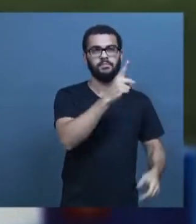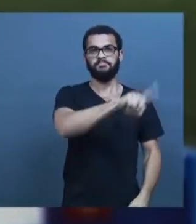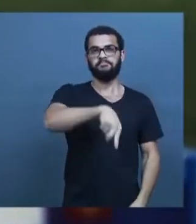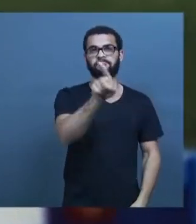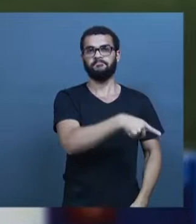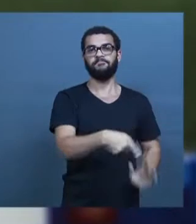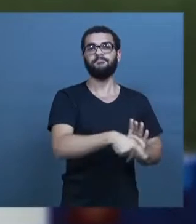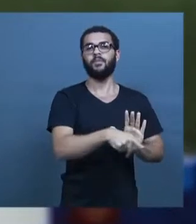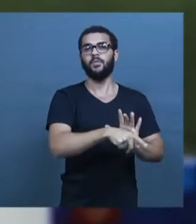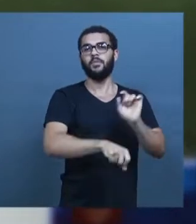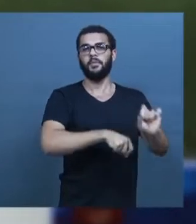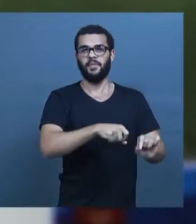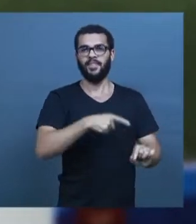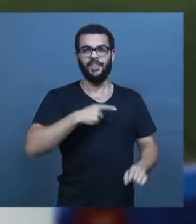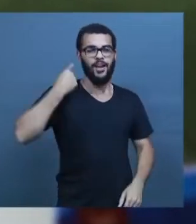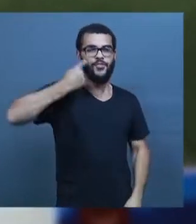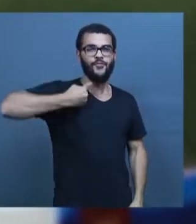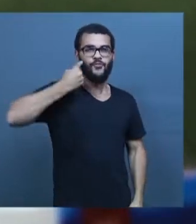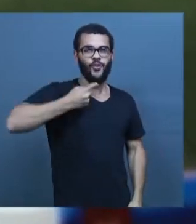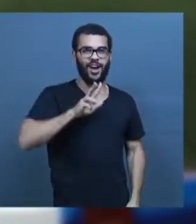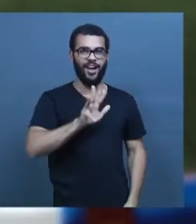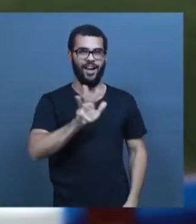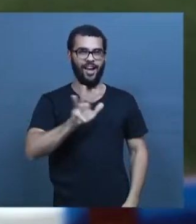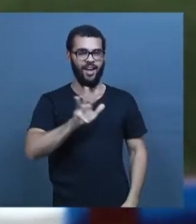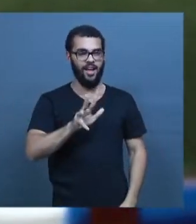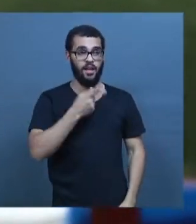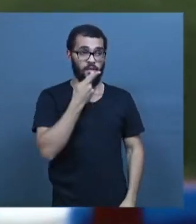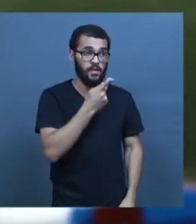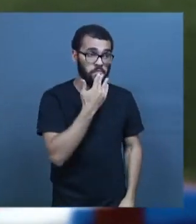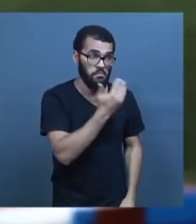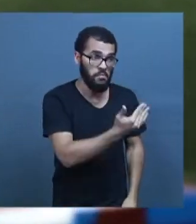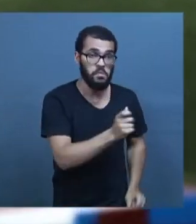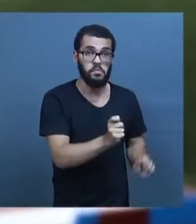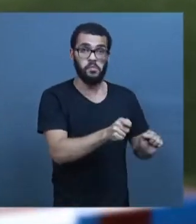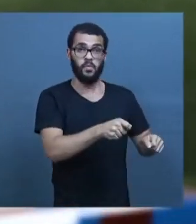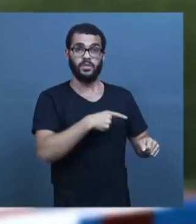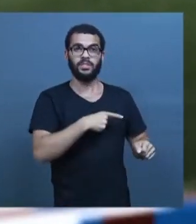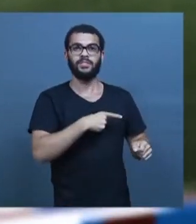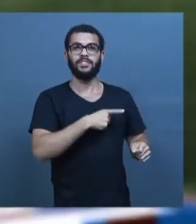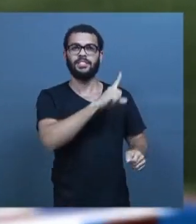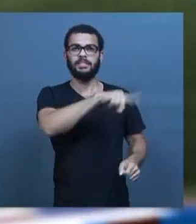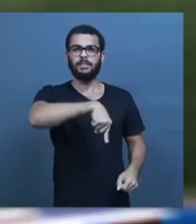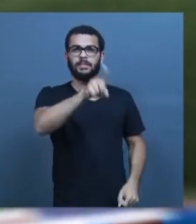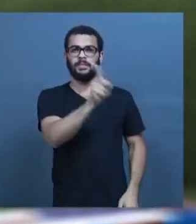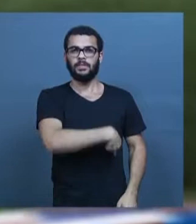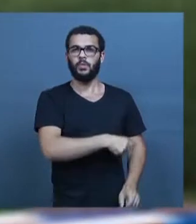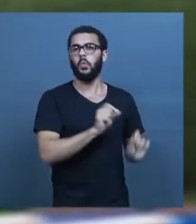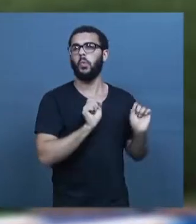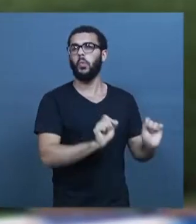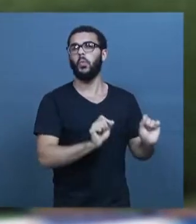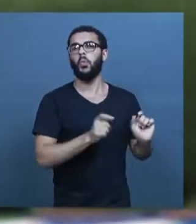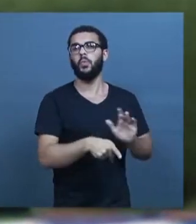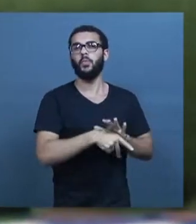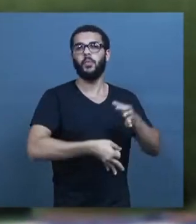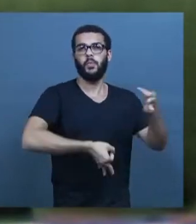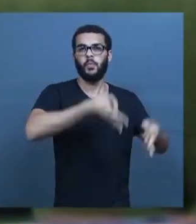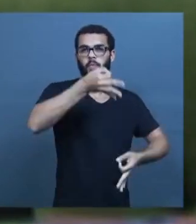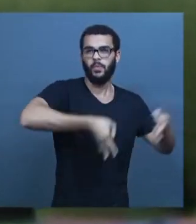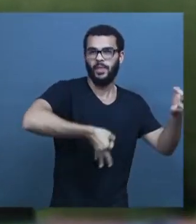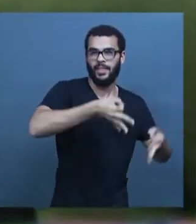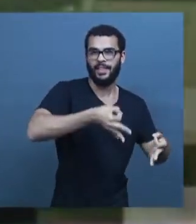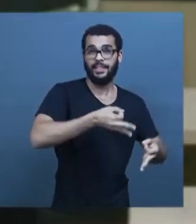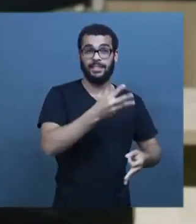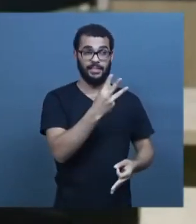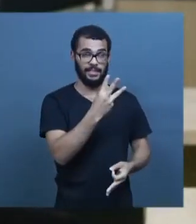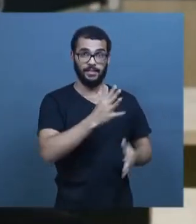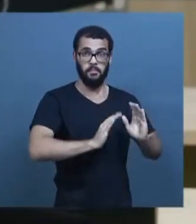hoje o recurso da defesa do ex-presidente Lula, que pedia a anulação em segunda instância do caso do triplex de